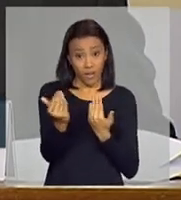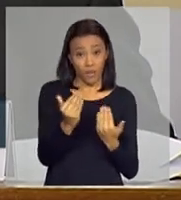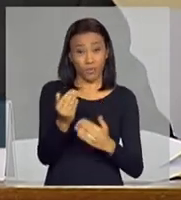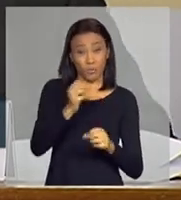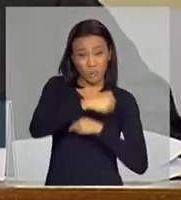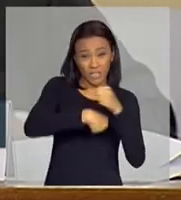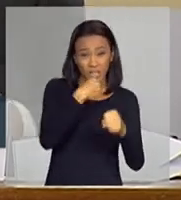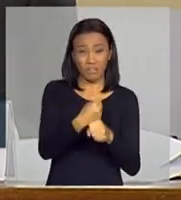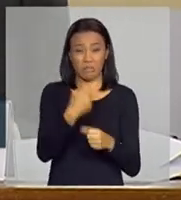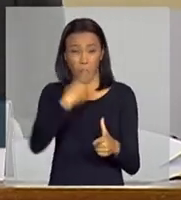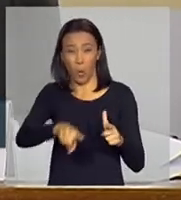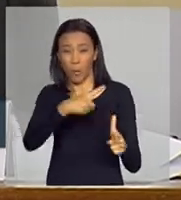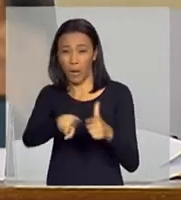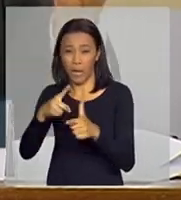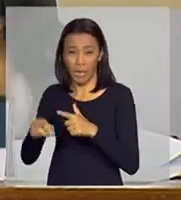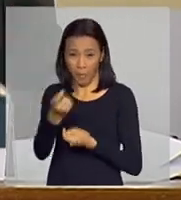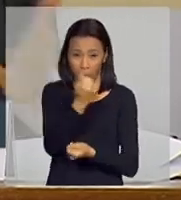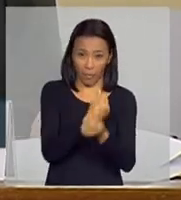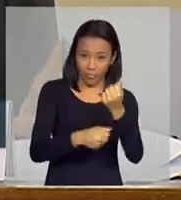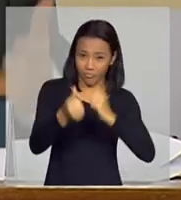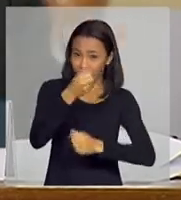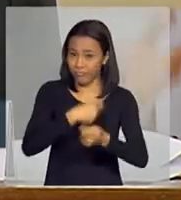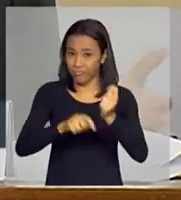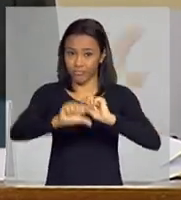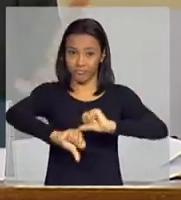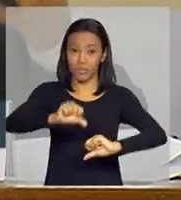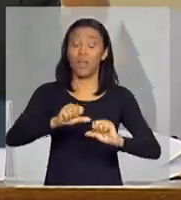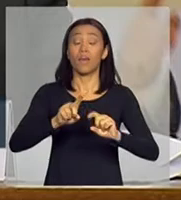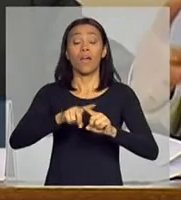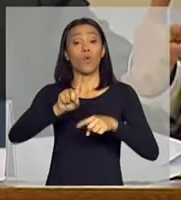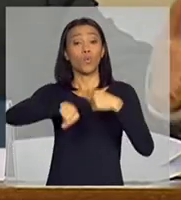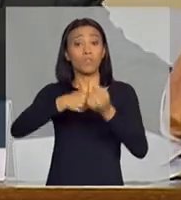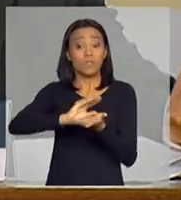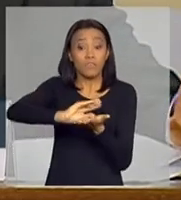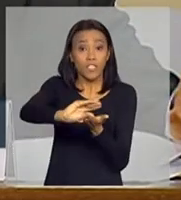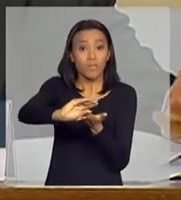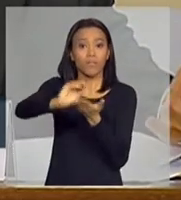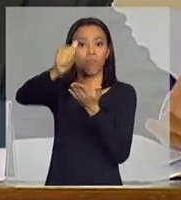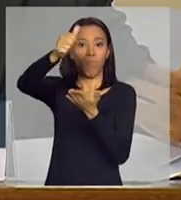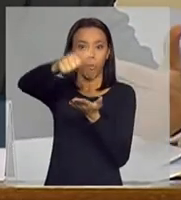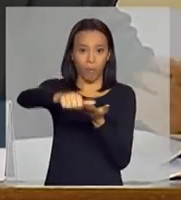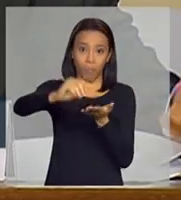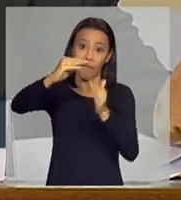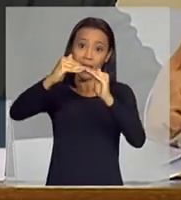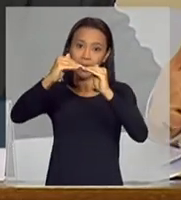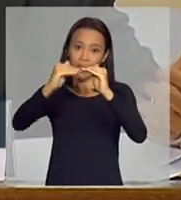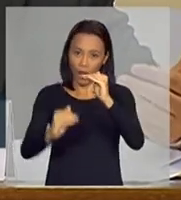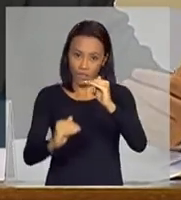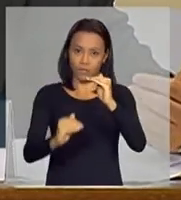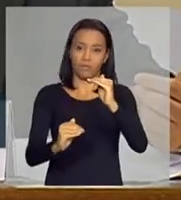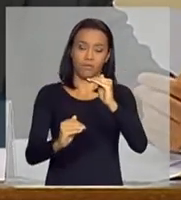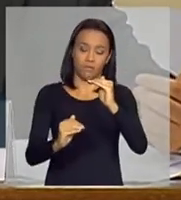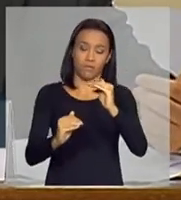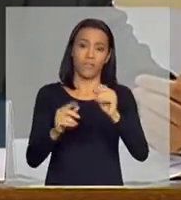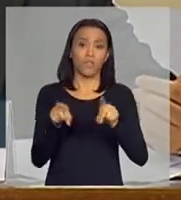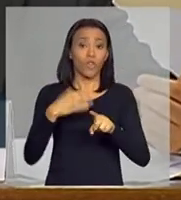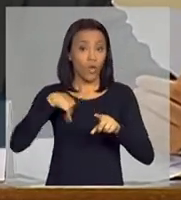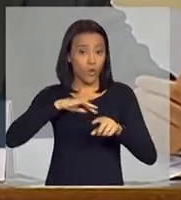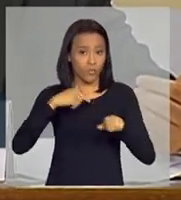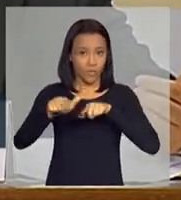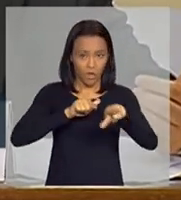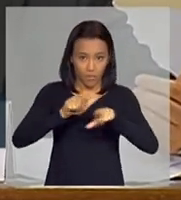então nos anos de crise o investimento caem mais do que outras variáveis nós estamos trabalhando para